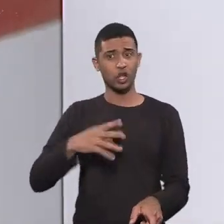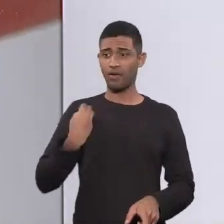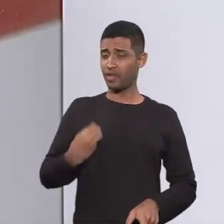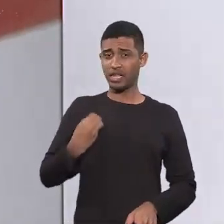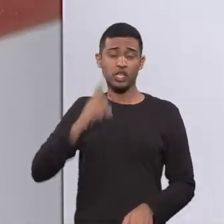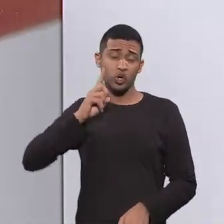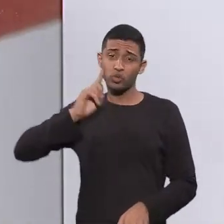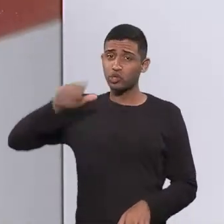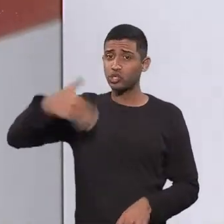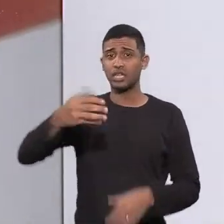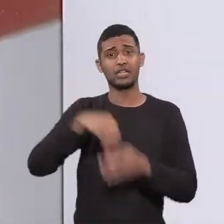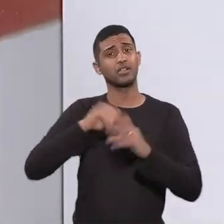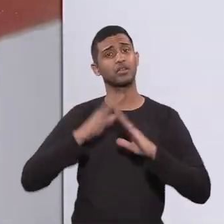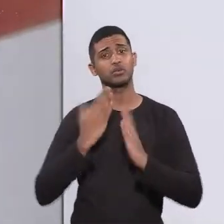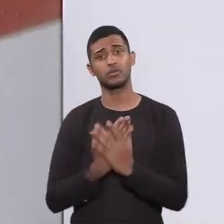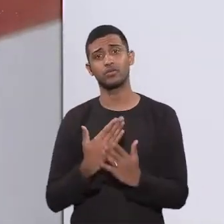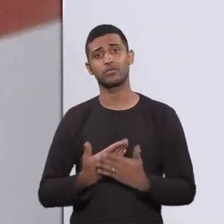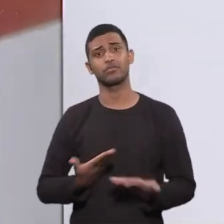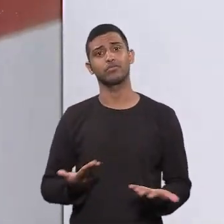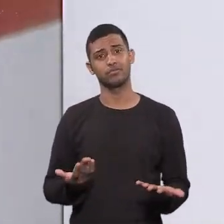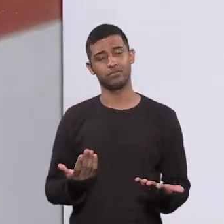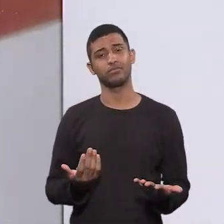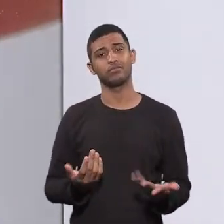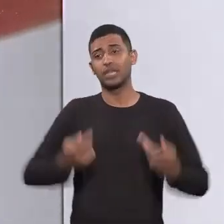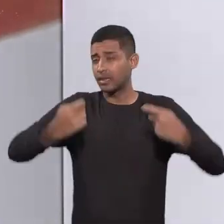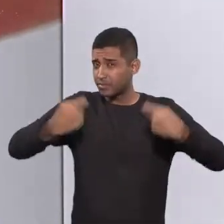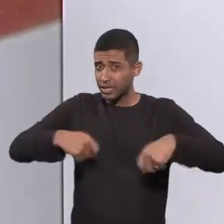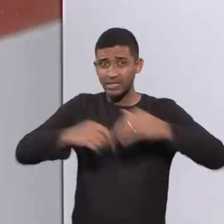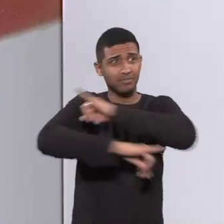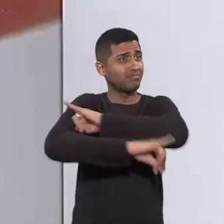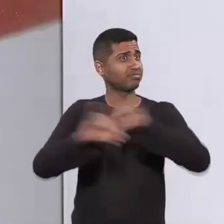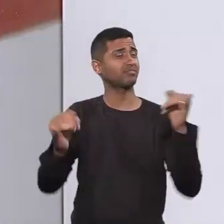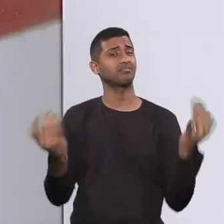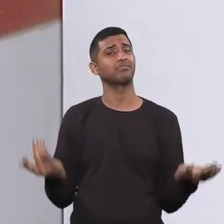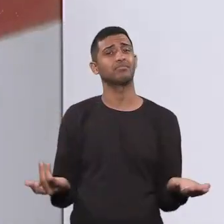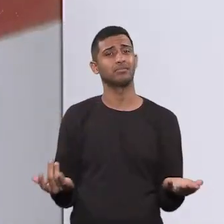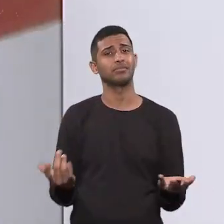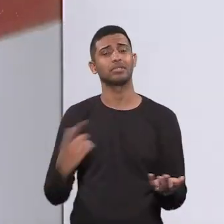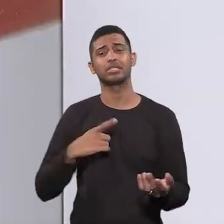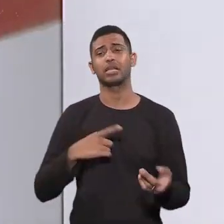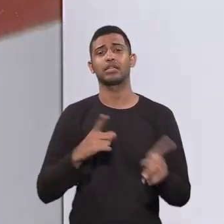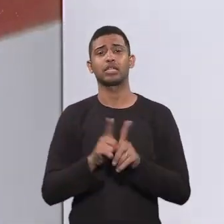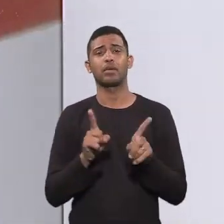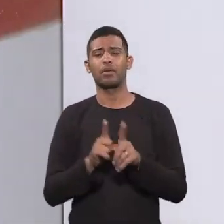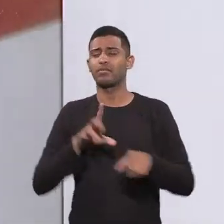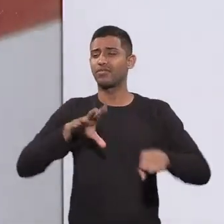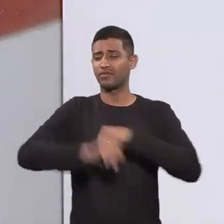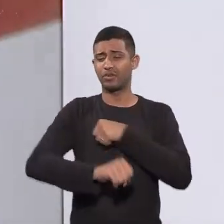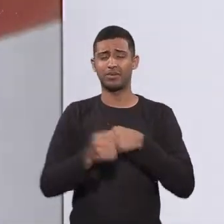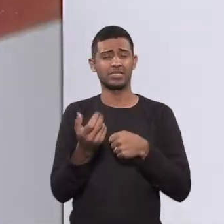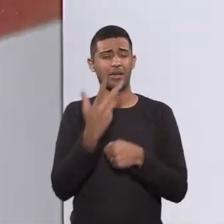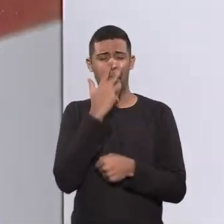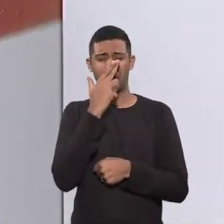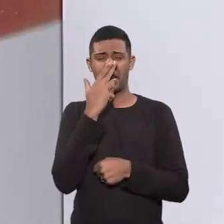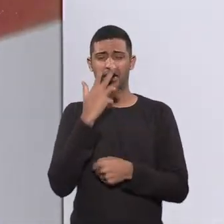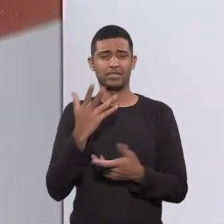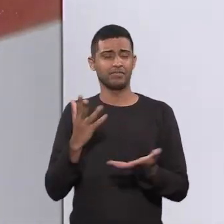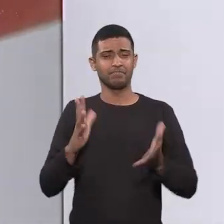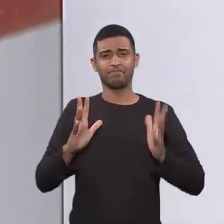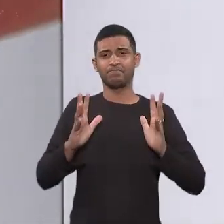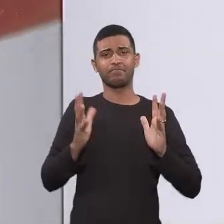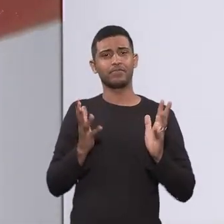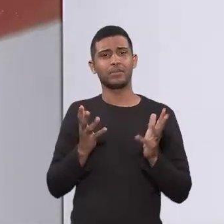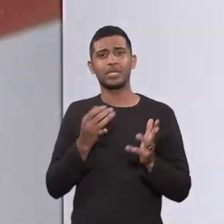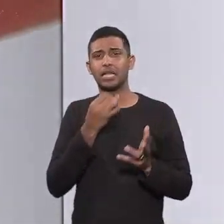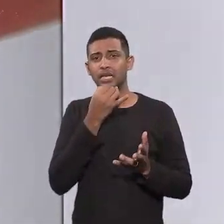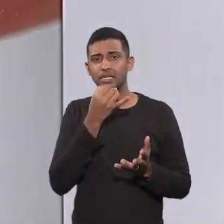os dilemas da educação. Então, eu acho que essa é uma questão que a gente também precisa sinalizar. Nós temos ainda uma formação muito conservadora nesse aspecto.